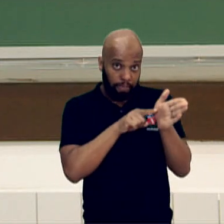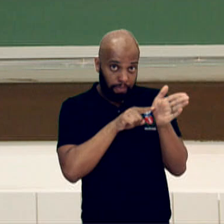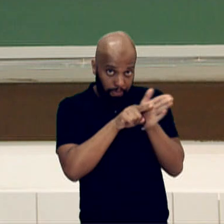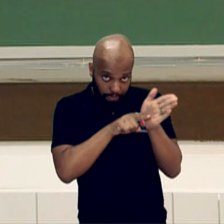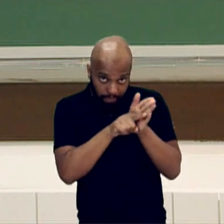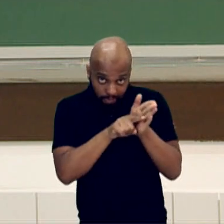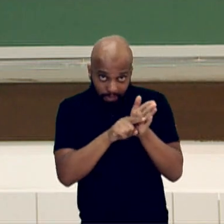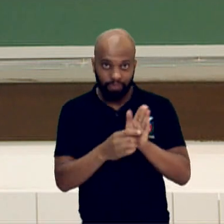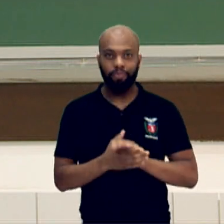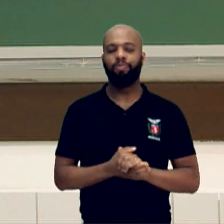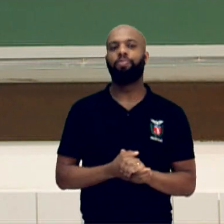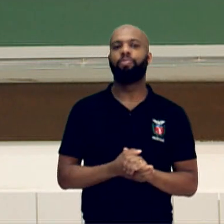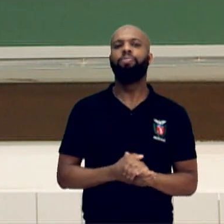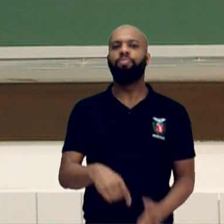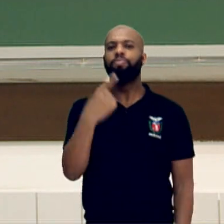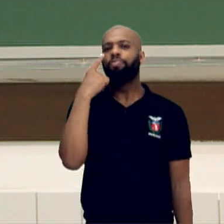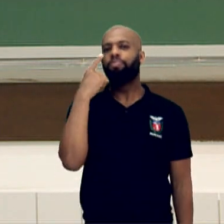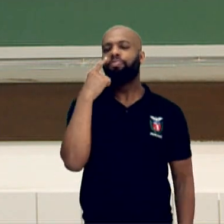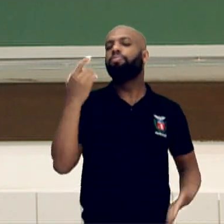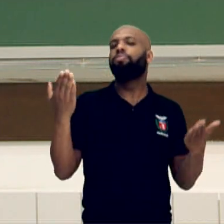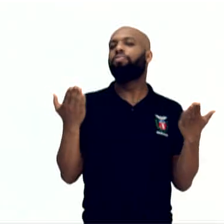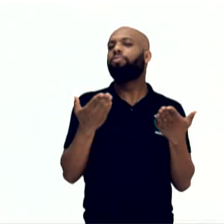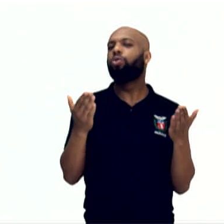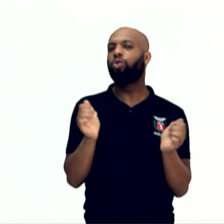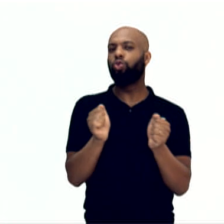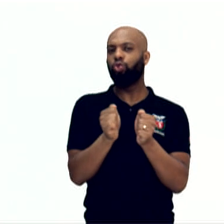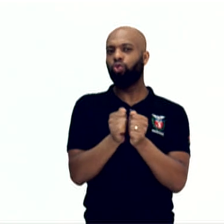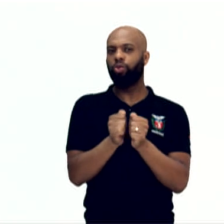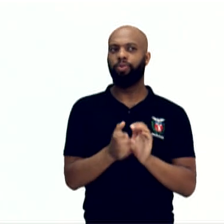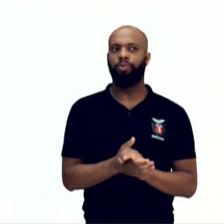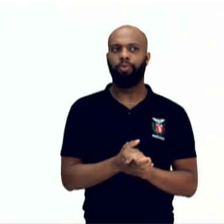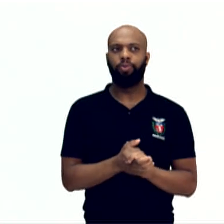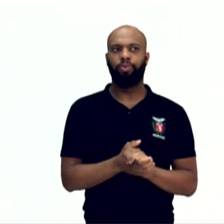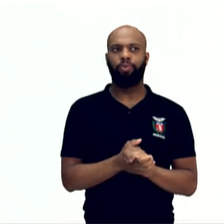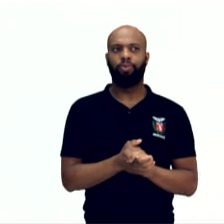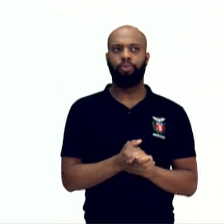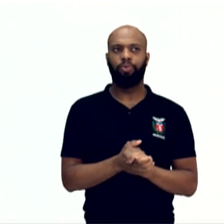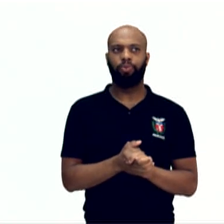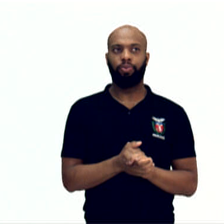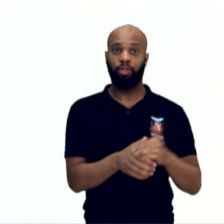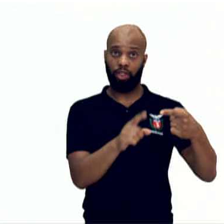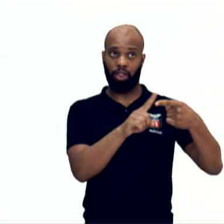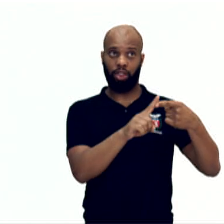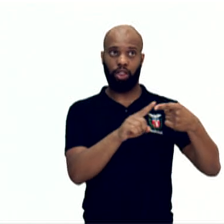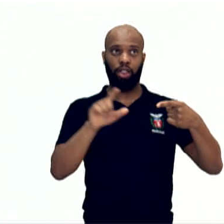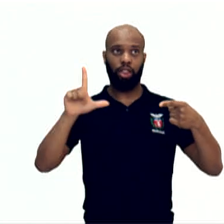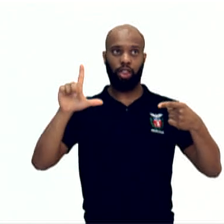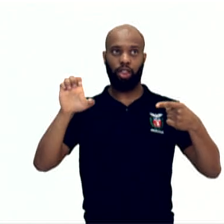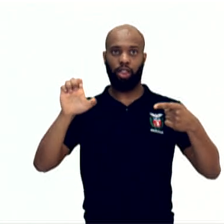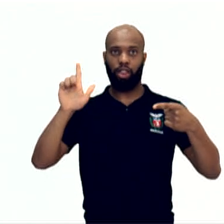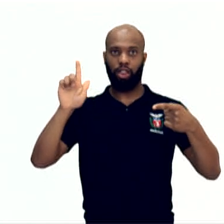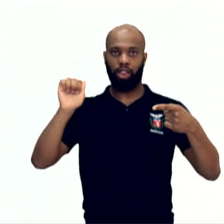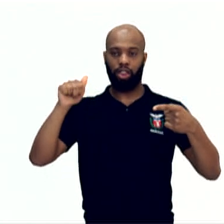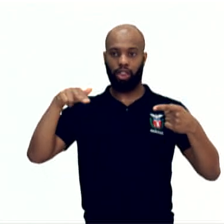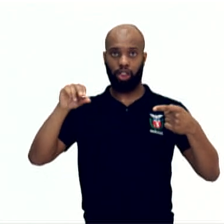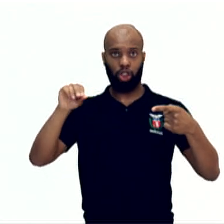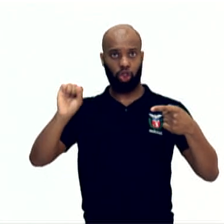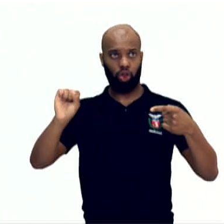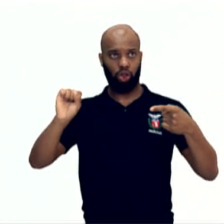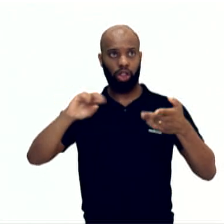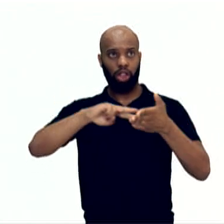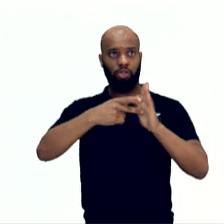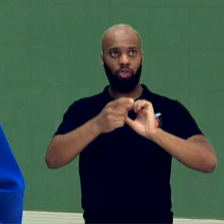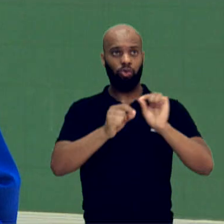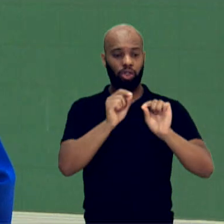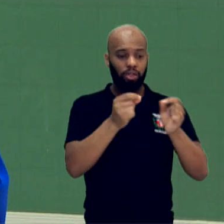Pesquisaram? Então vamos fazer juntos. Lega-nos, o que que significa? Nos dá como herança. Então, de